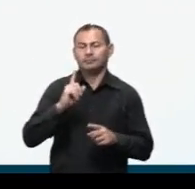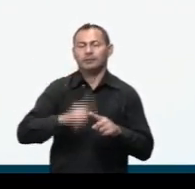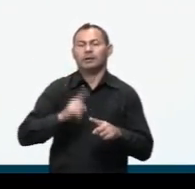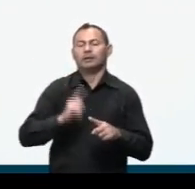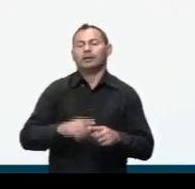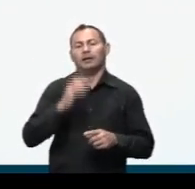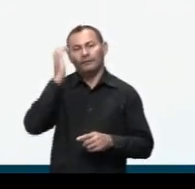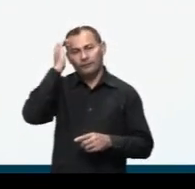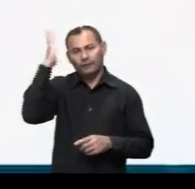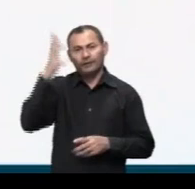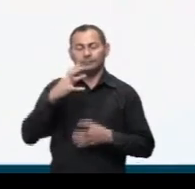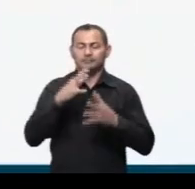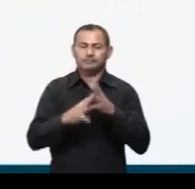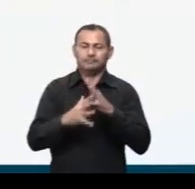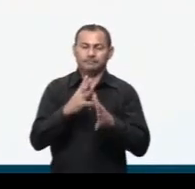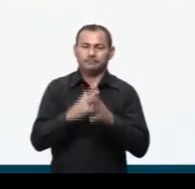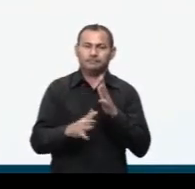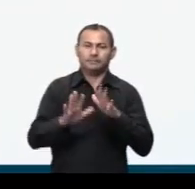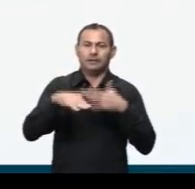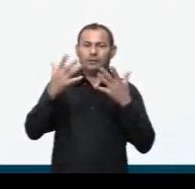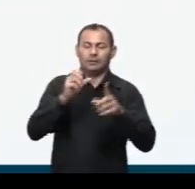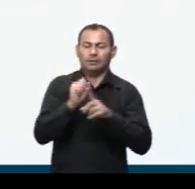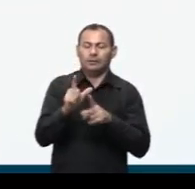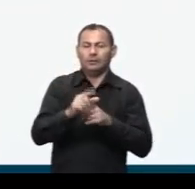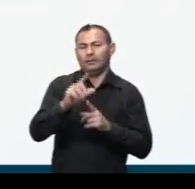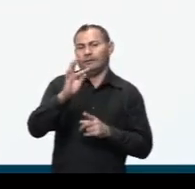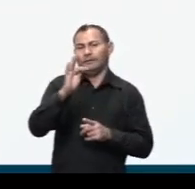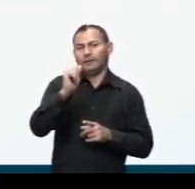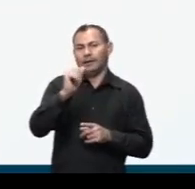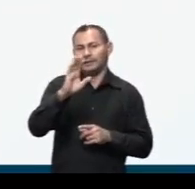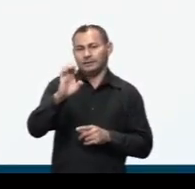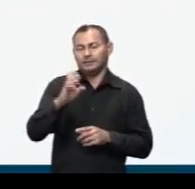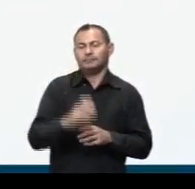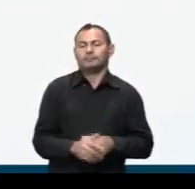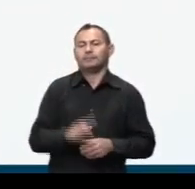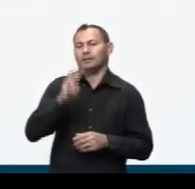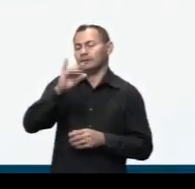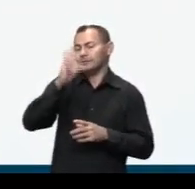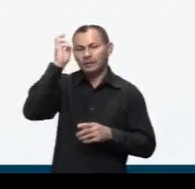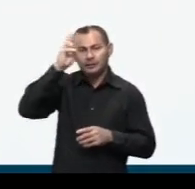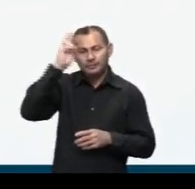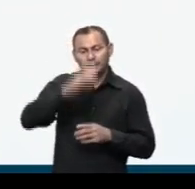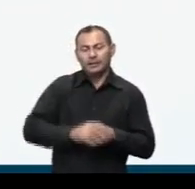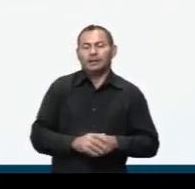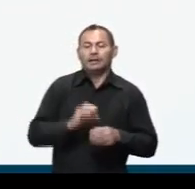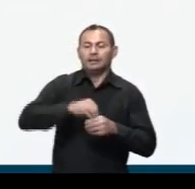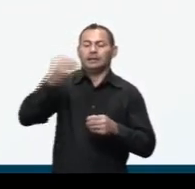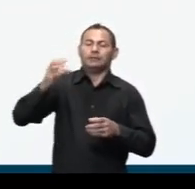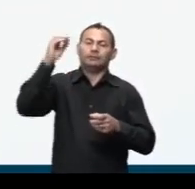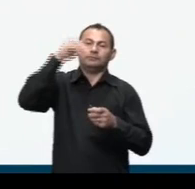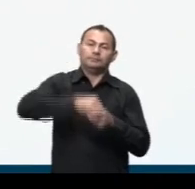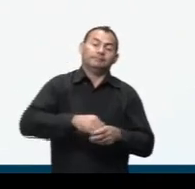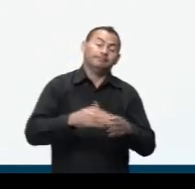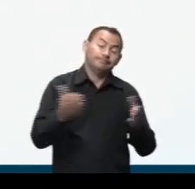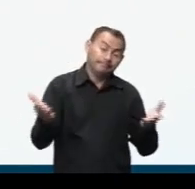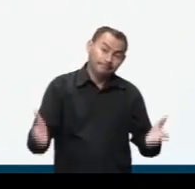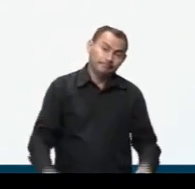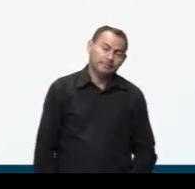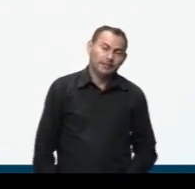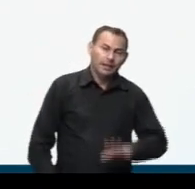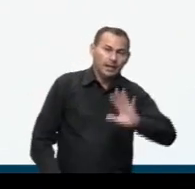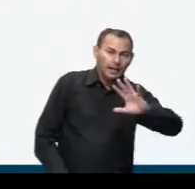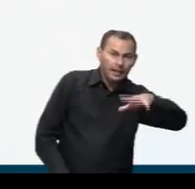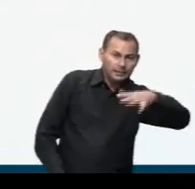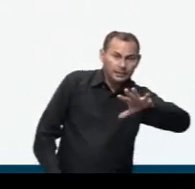quê? Porque é fácil se confundir. Quando você loca uma face, você não lembra se é a face externa ou interna. Às